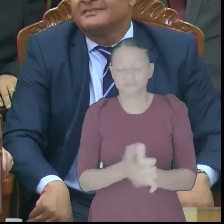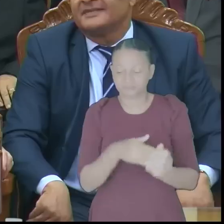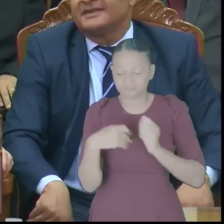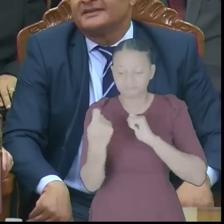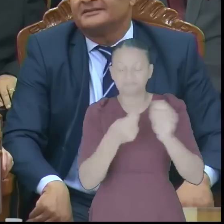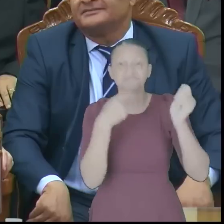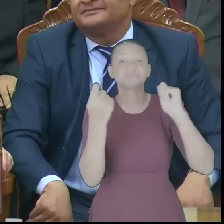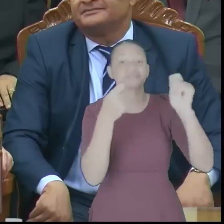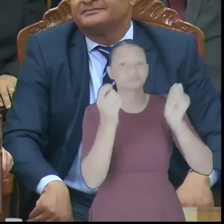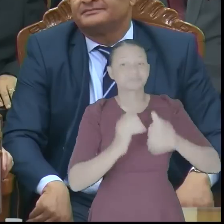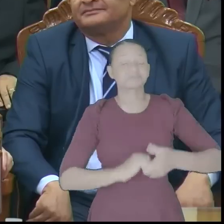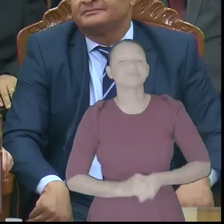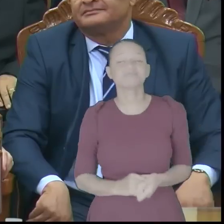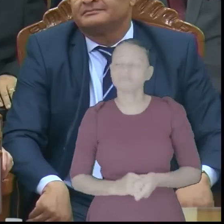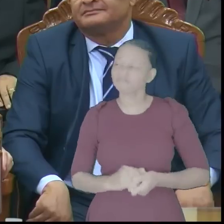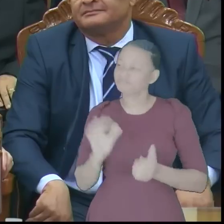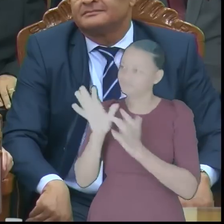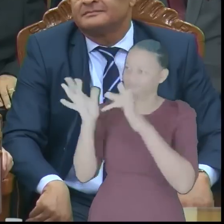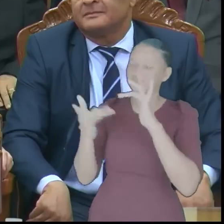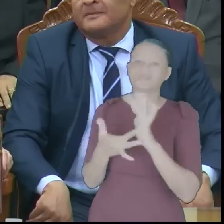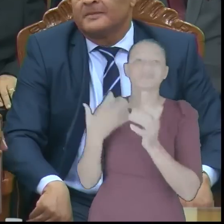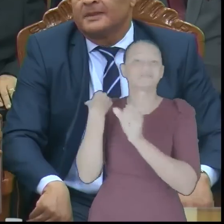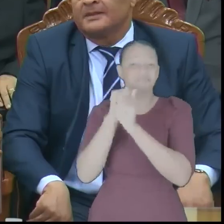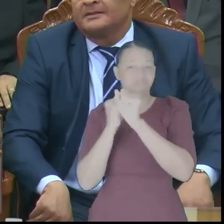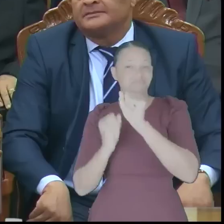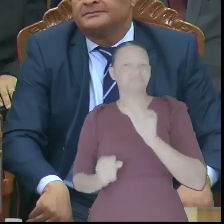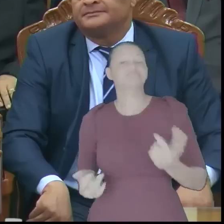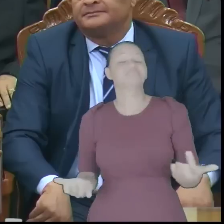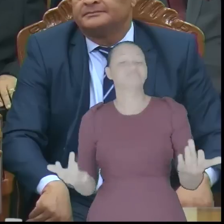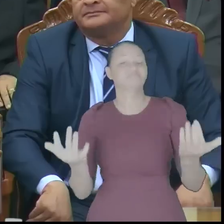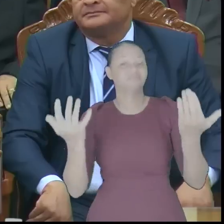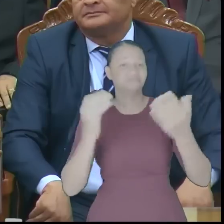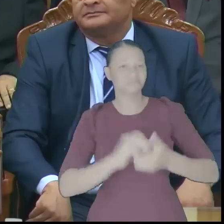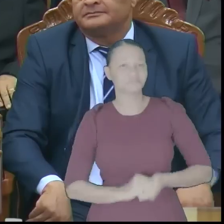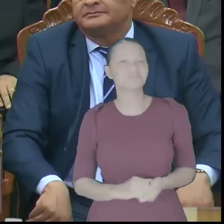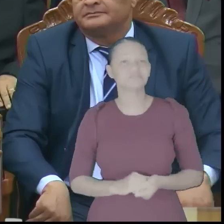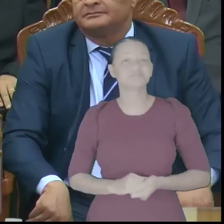Aleluia. Ele é grande. Eu